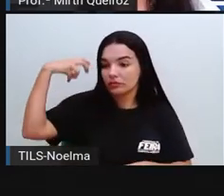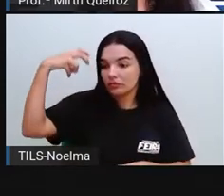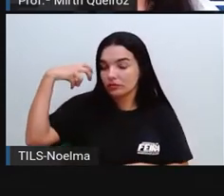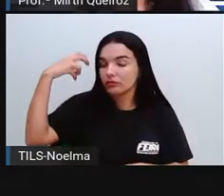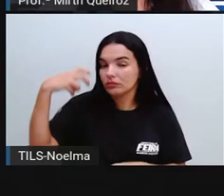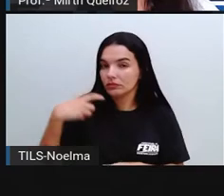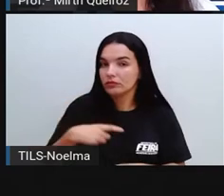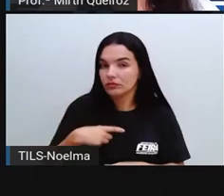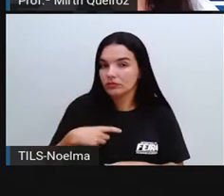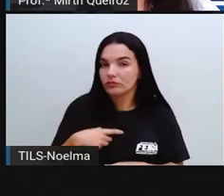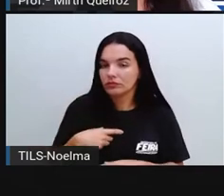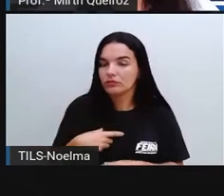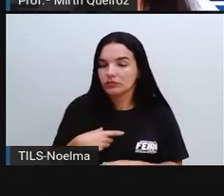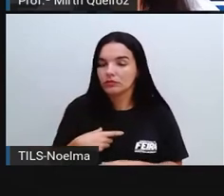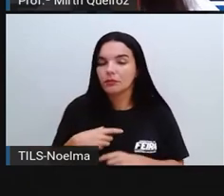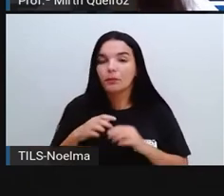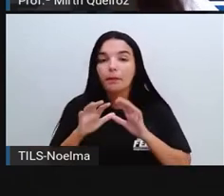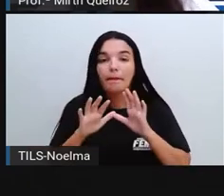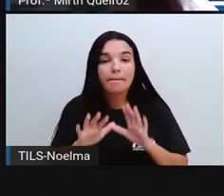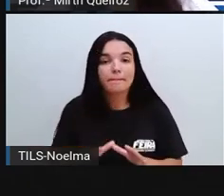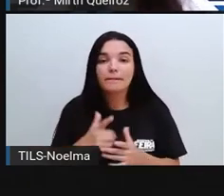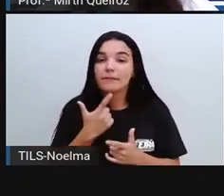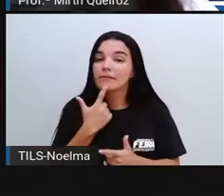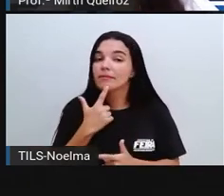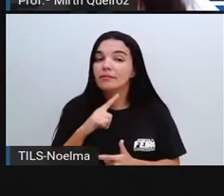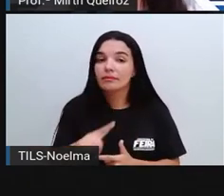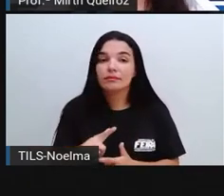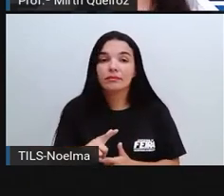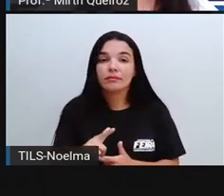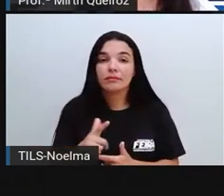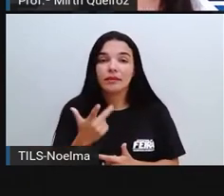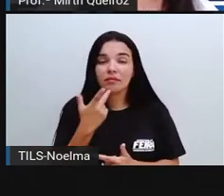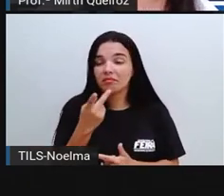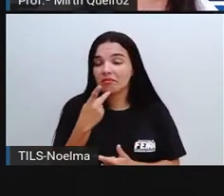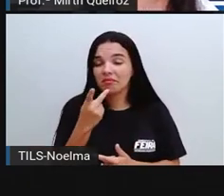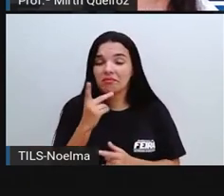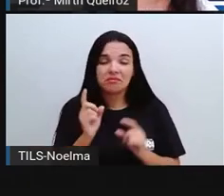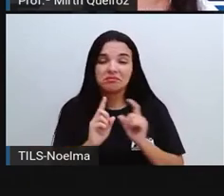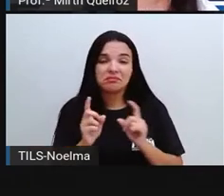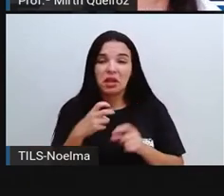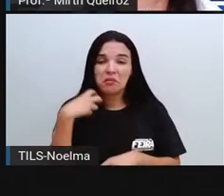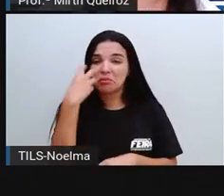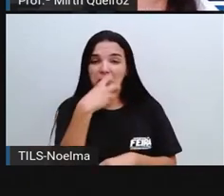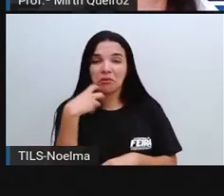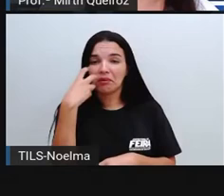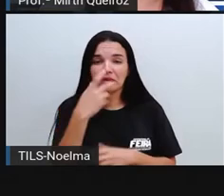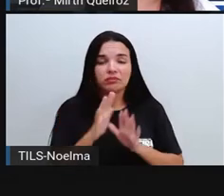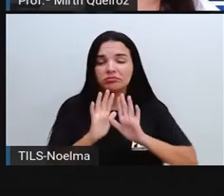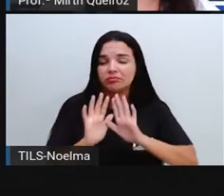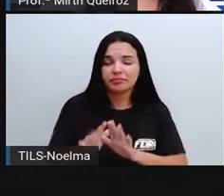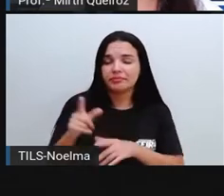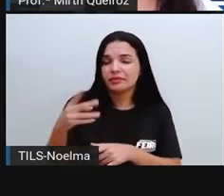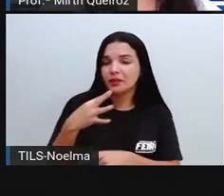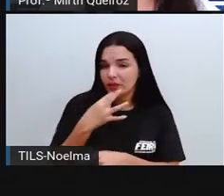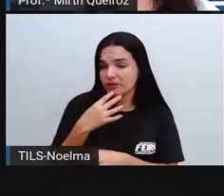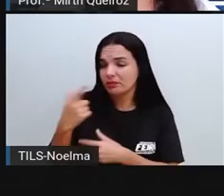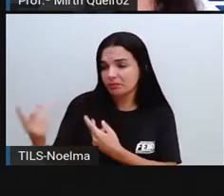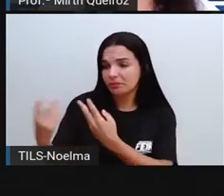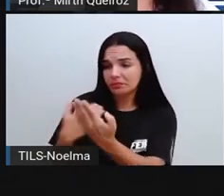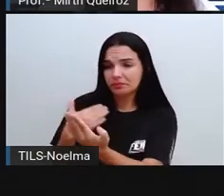com a questão da formalidade na escrita, certo? Mas se a gente vai utilizar o relato oral